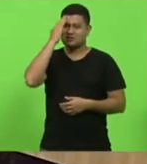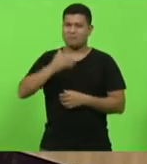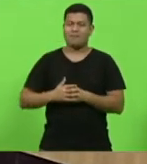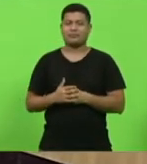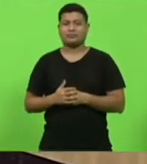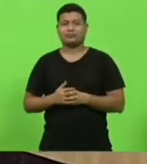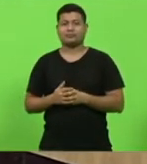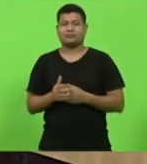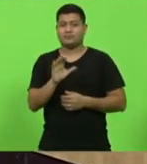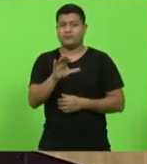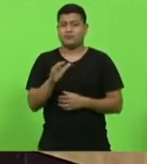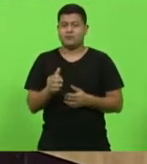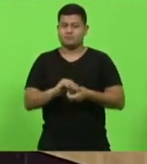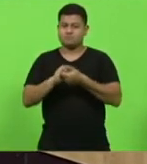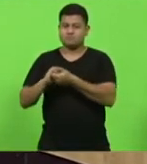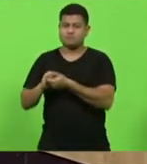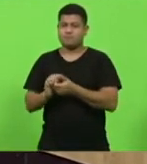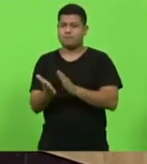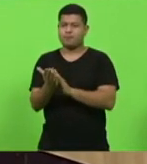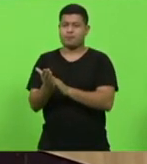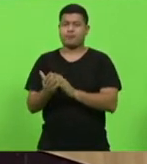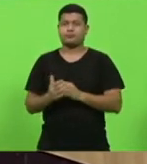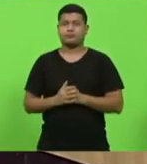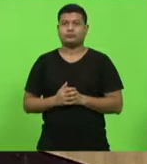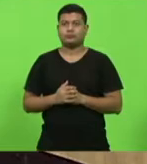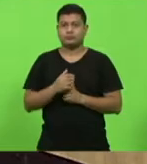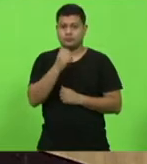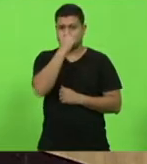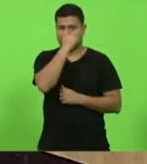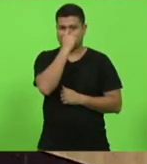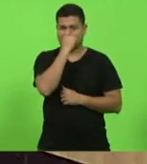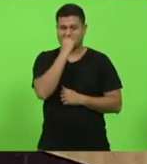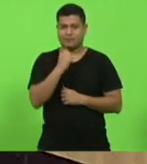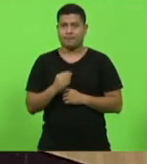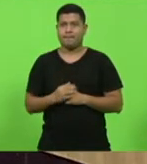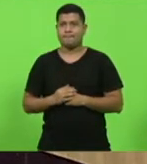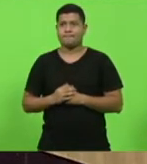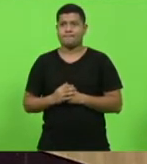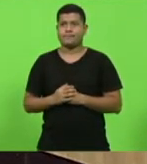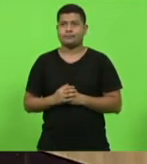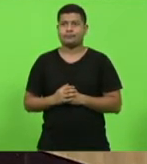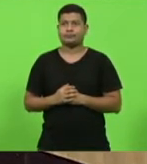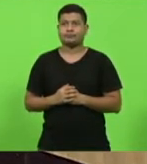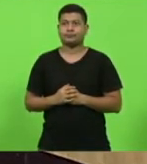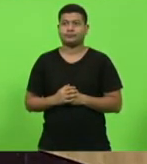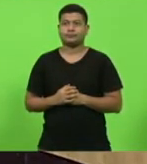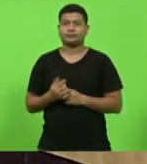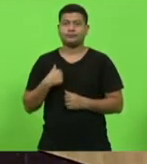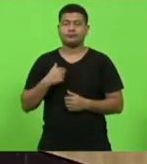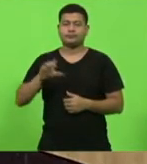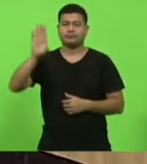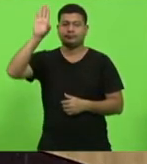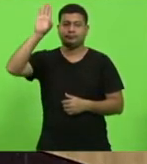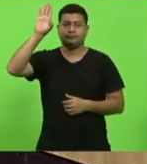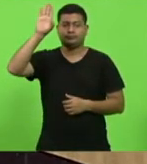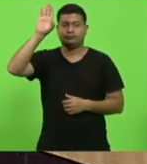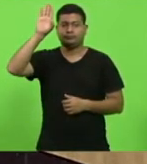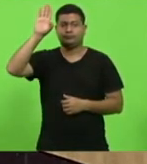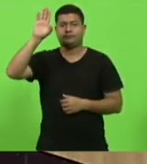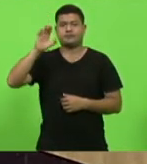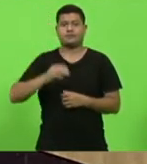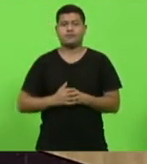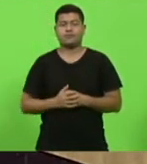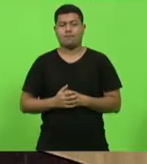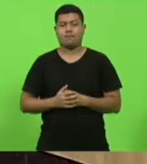parabenizar todos da mesa Muito obrigado senhor presidente Parabéns até lá se me permite o presidente